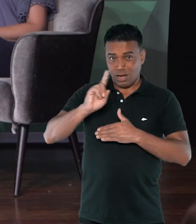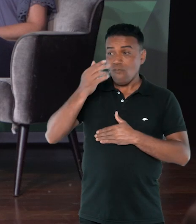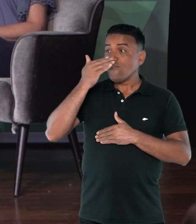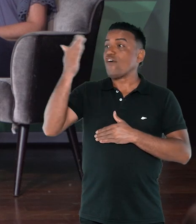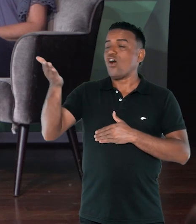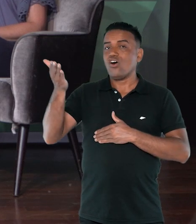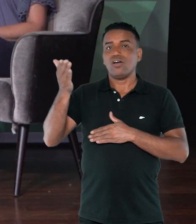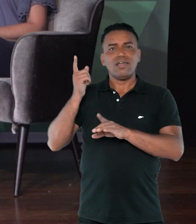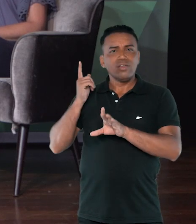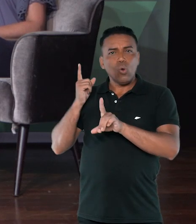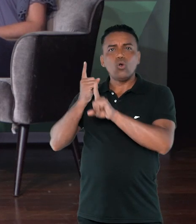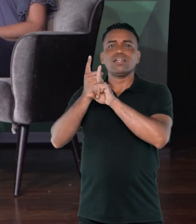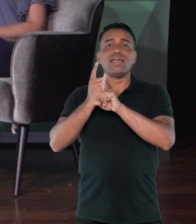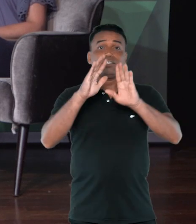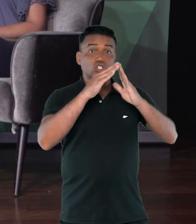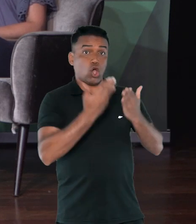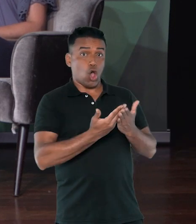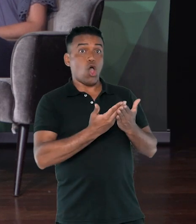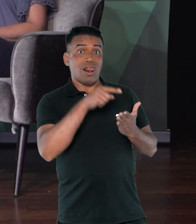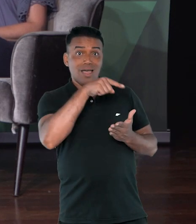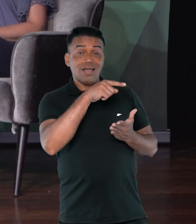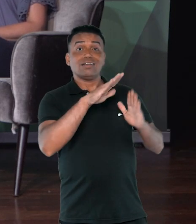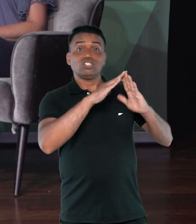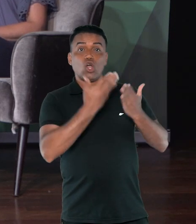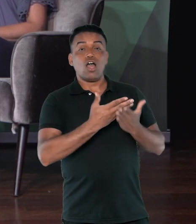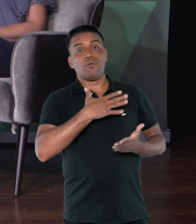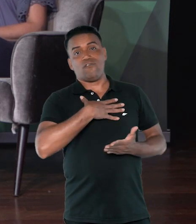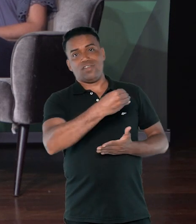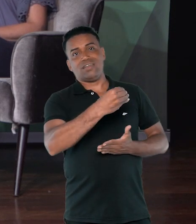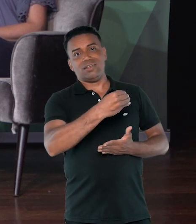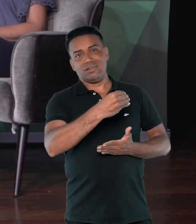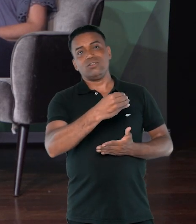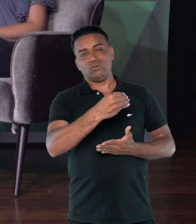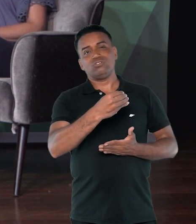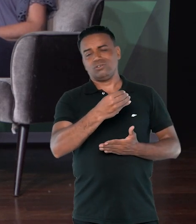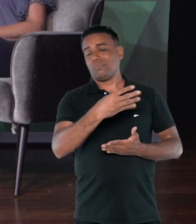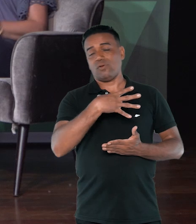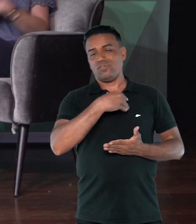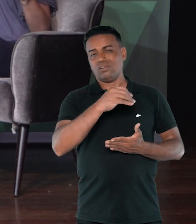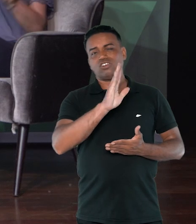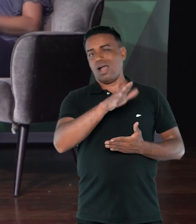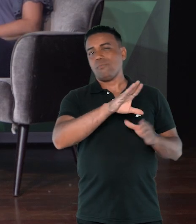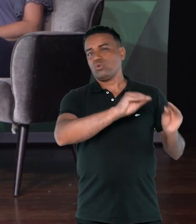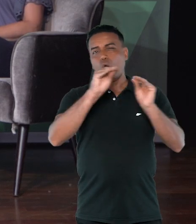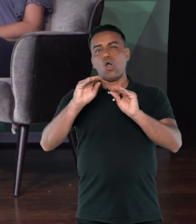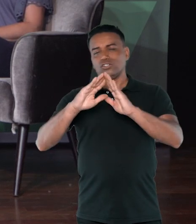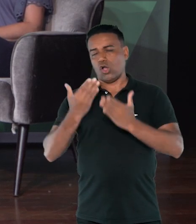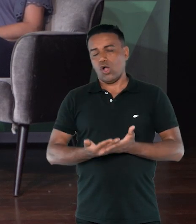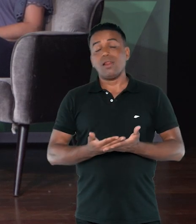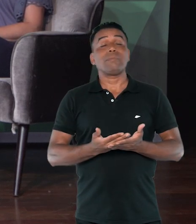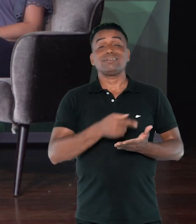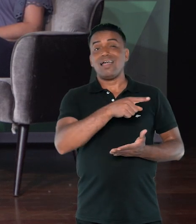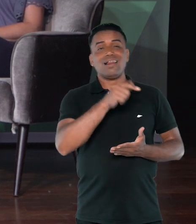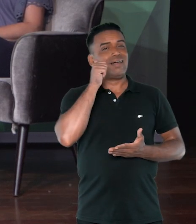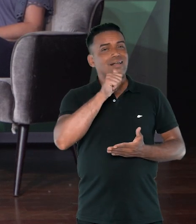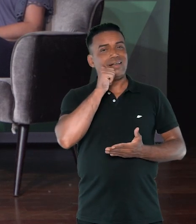mas ela tinha perdido o pai, a mãe. E aí ela foi me contar. E aí eu chegava na porta da escola e perguntava, como